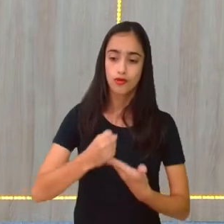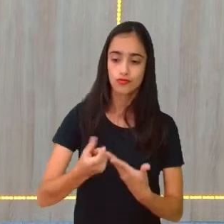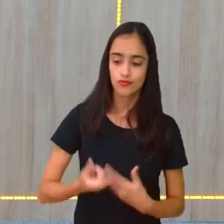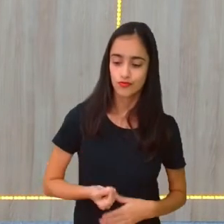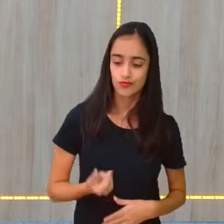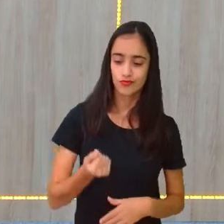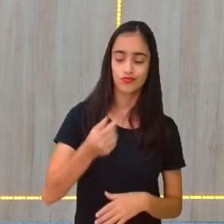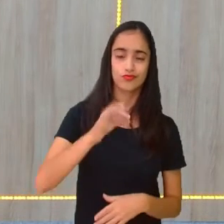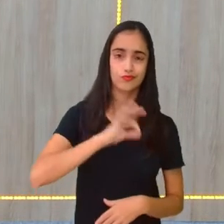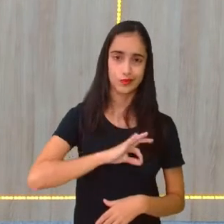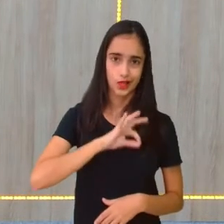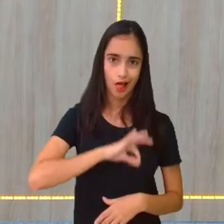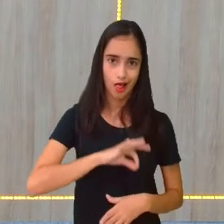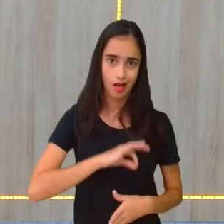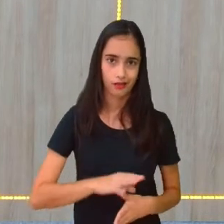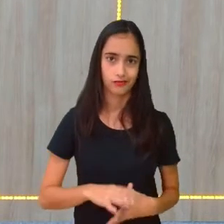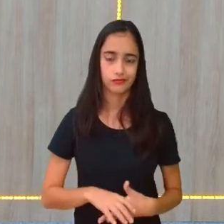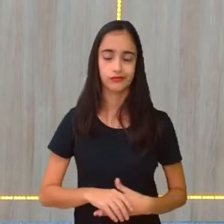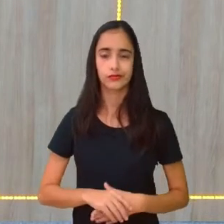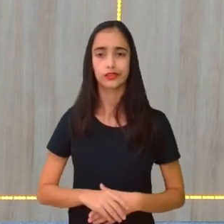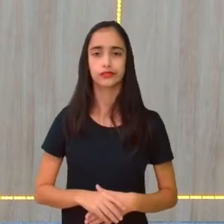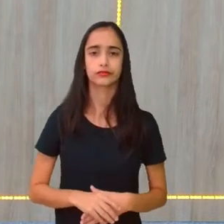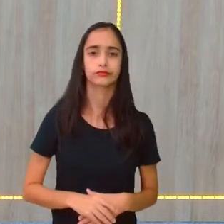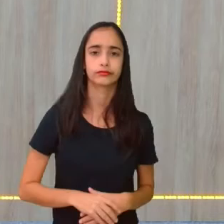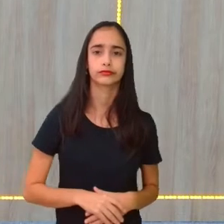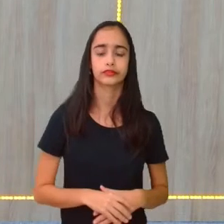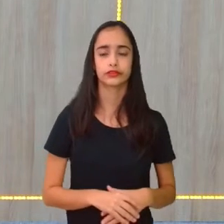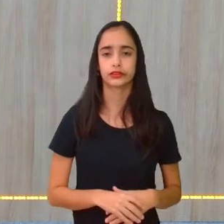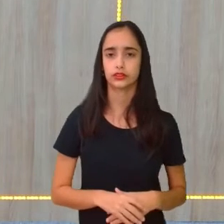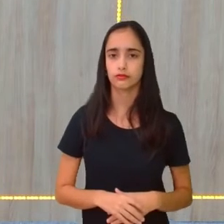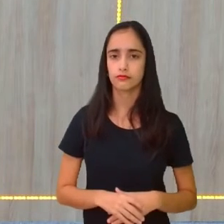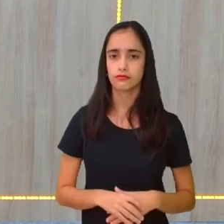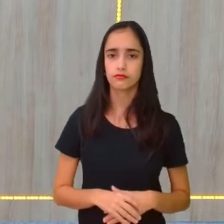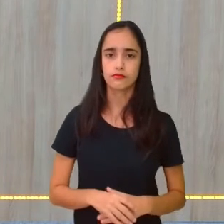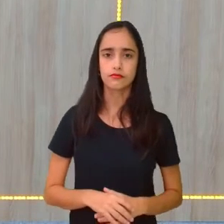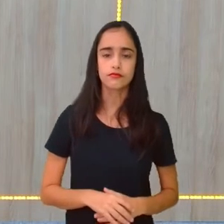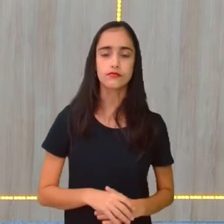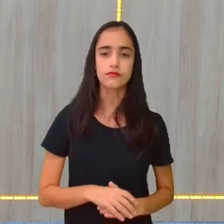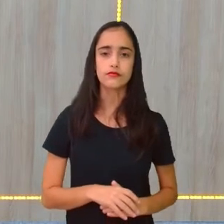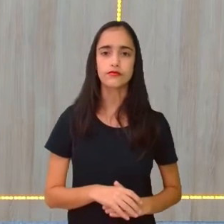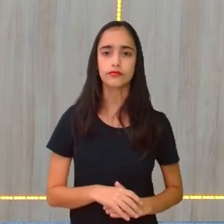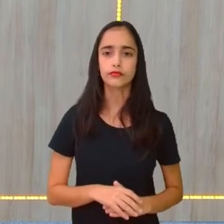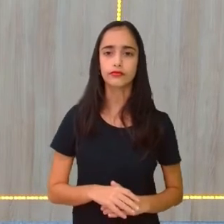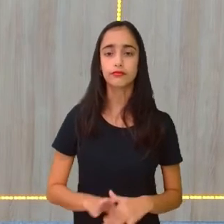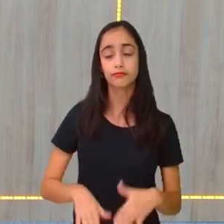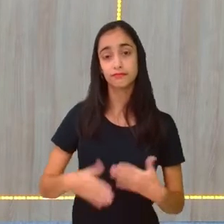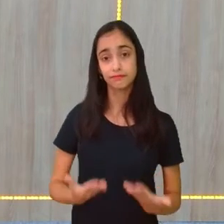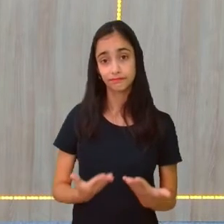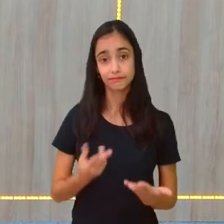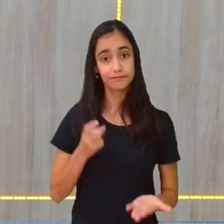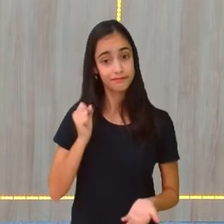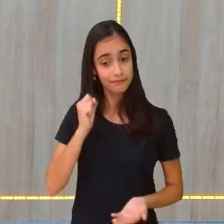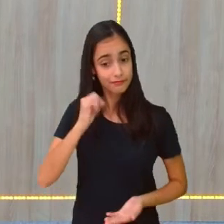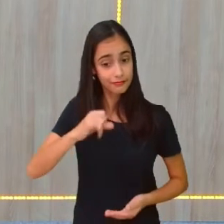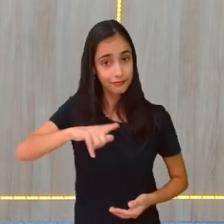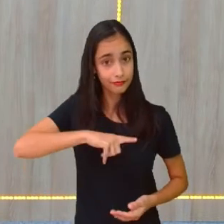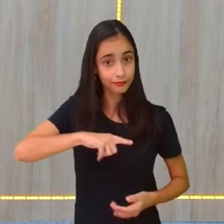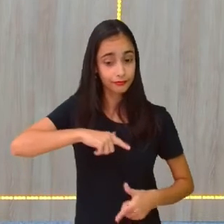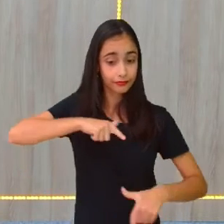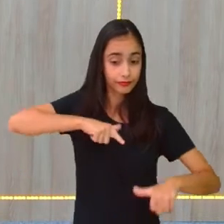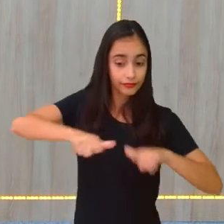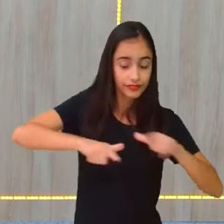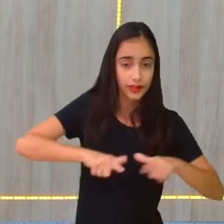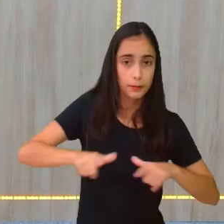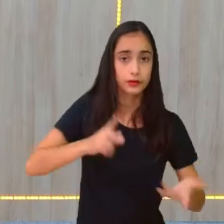isso, ordenado, né? Então ele vai ter um soldo, um ordenado, um salário ali, enquanto ele está prestando serviço,